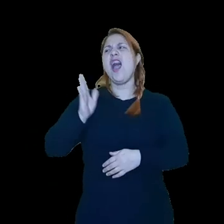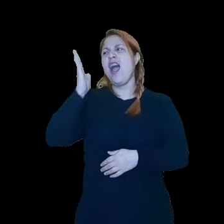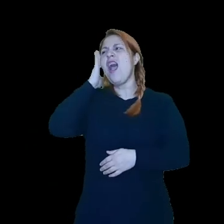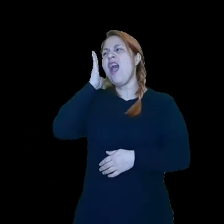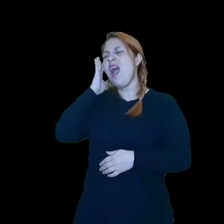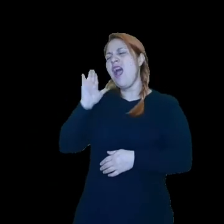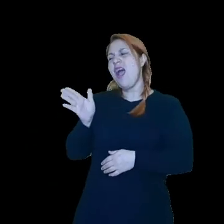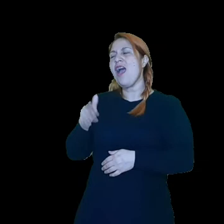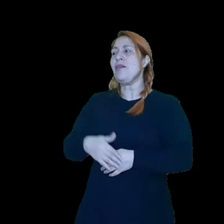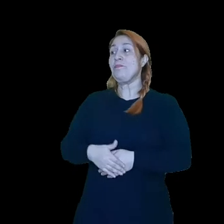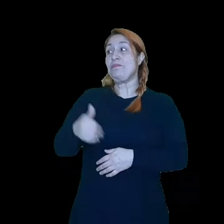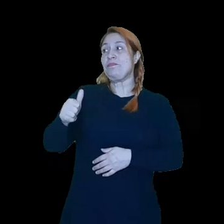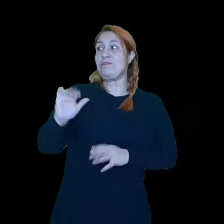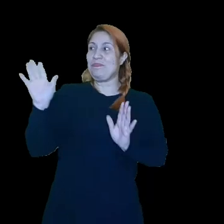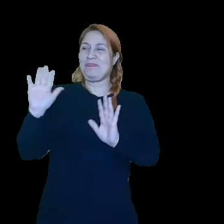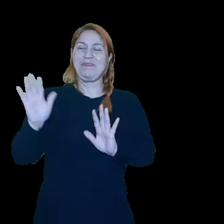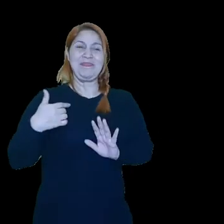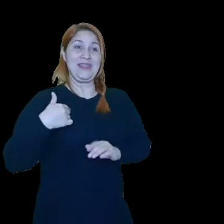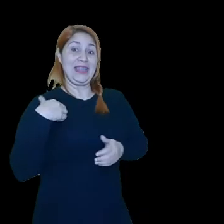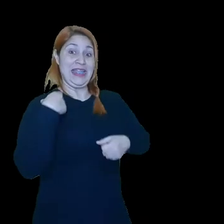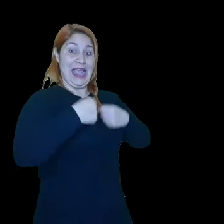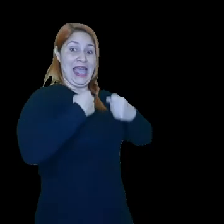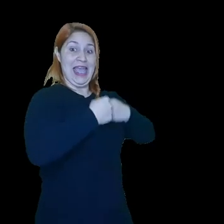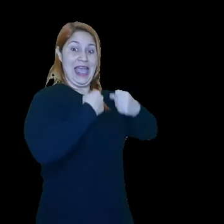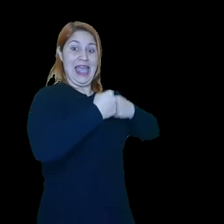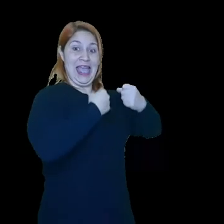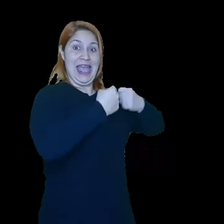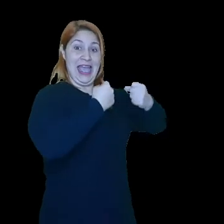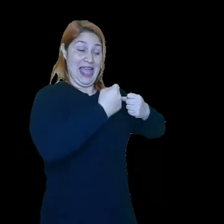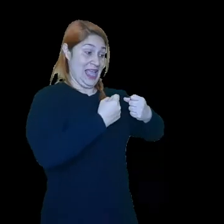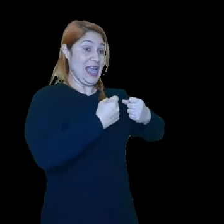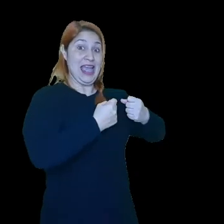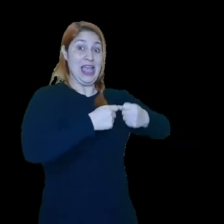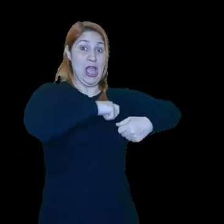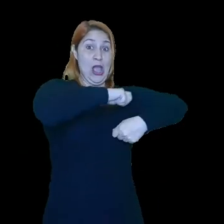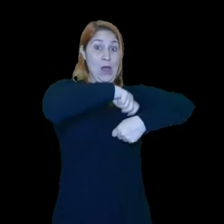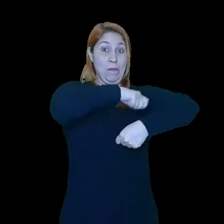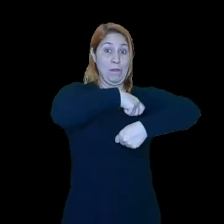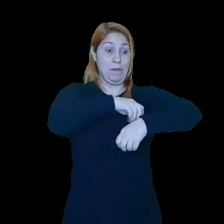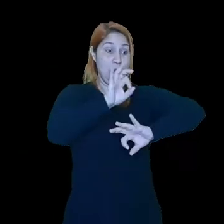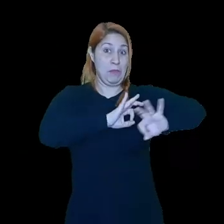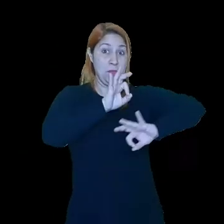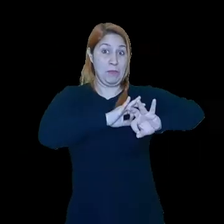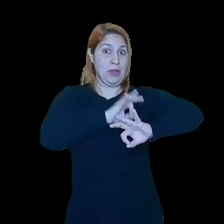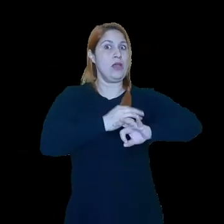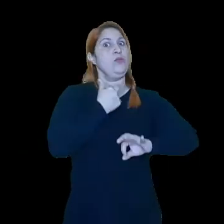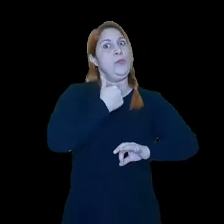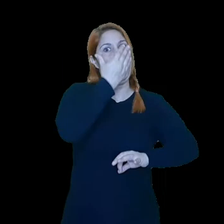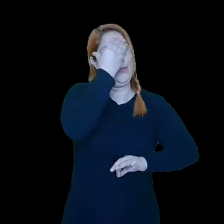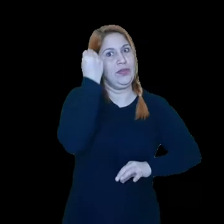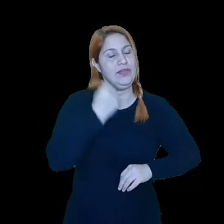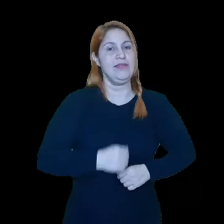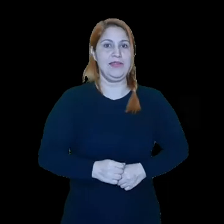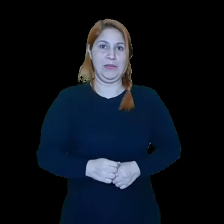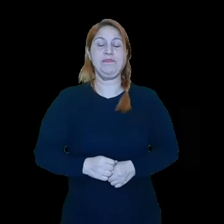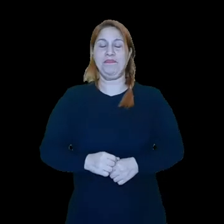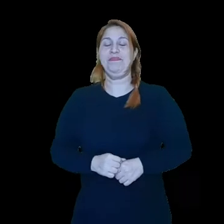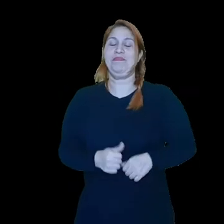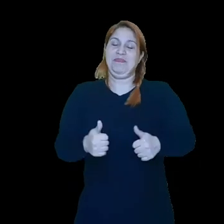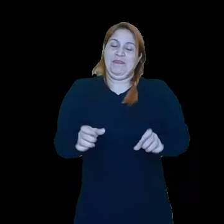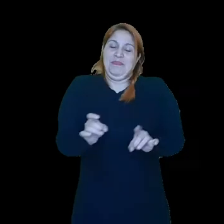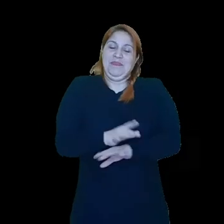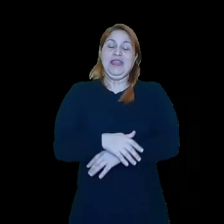a sua cozinha, a fim de não esquecer a receita. No dia seguinte, como o marido lhe pediu que